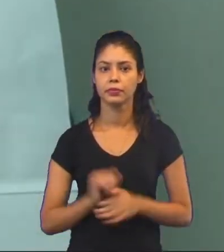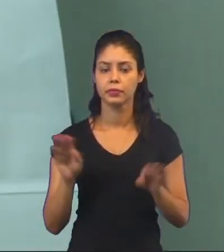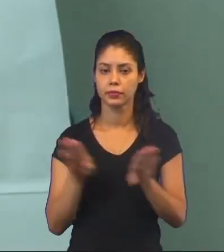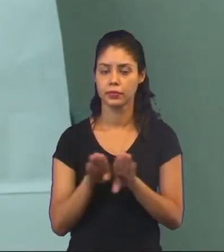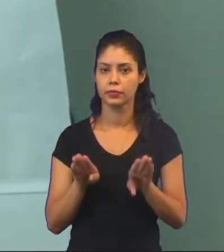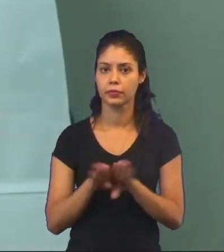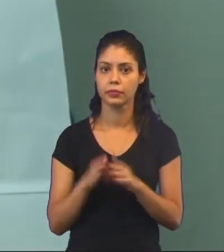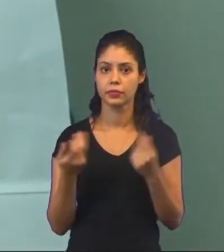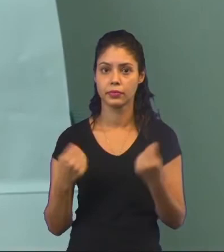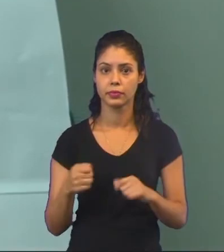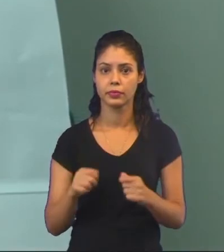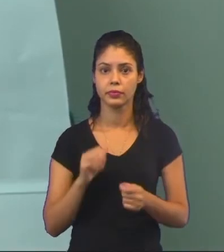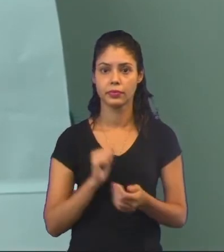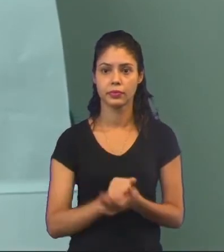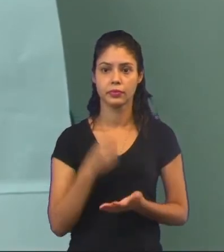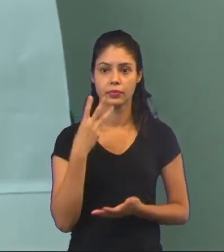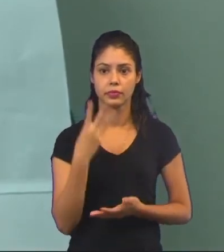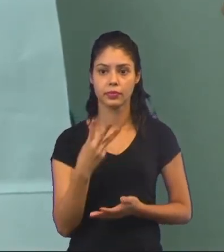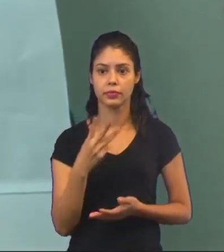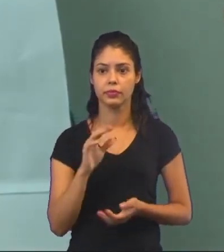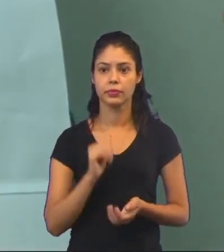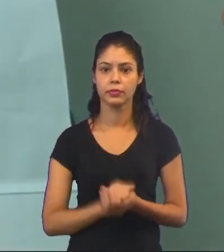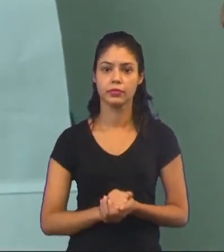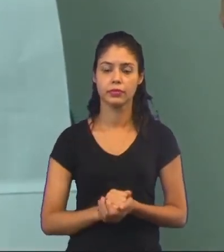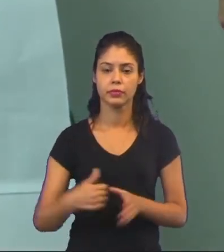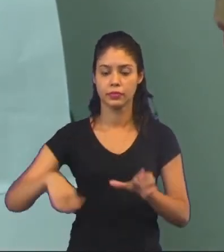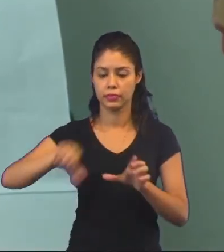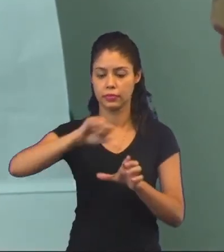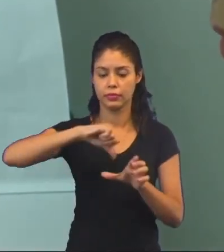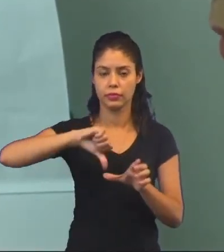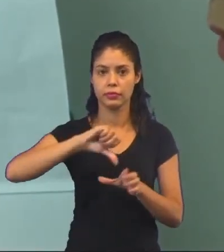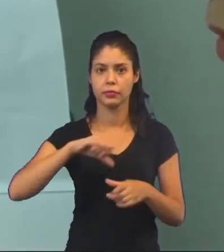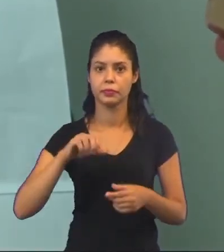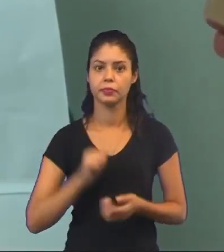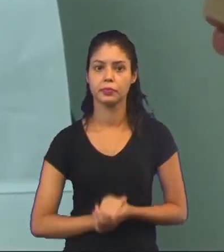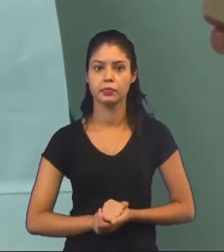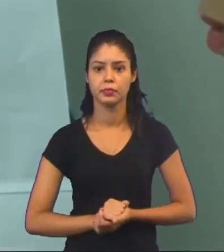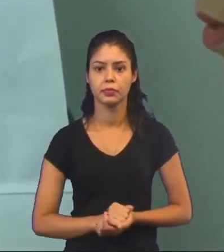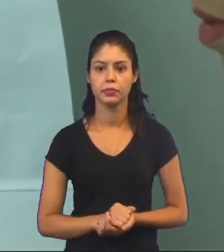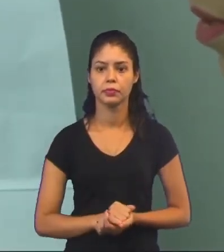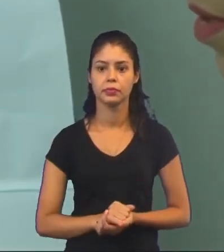Também será necessário 3 colheres de sopa de óleo.